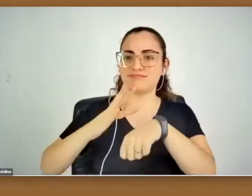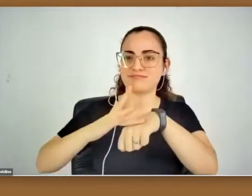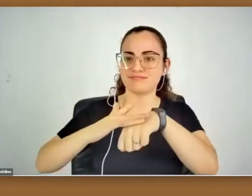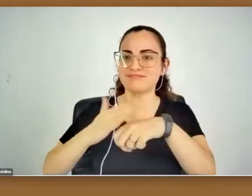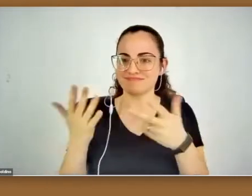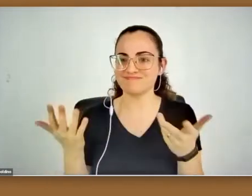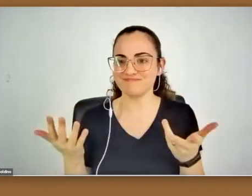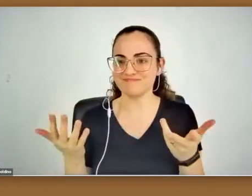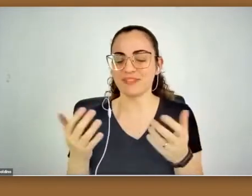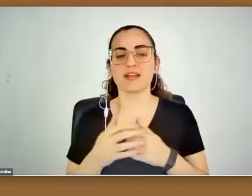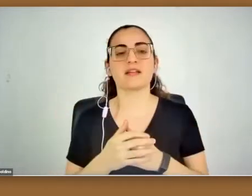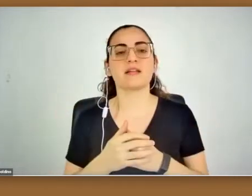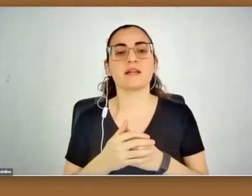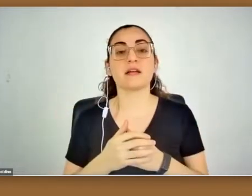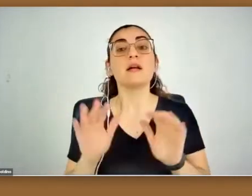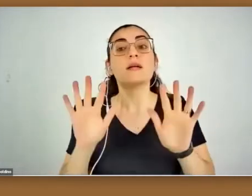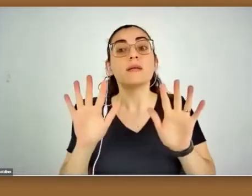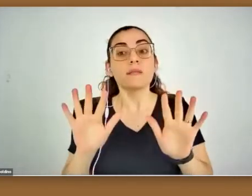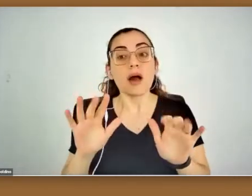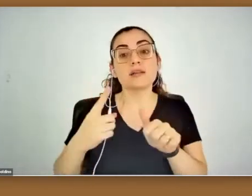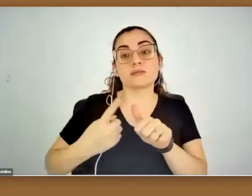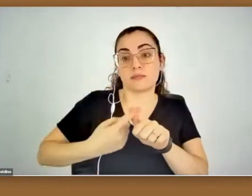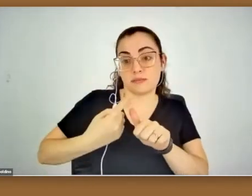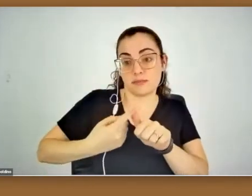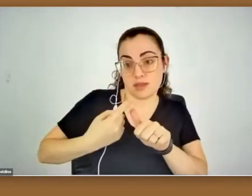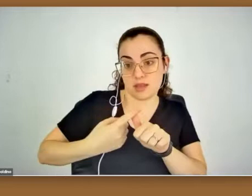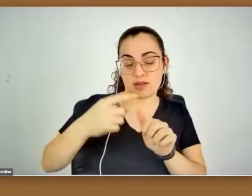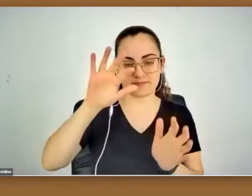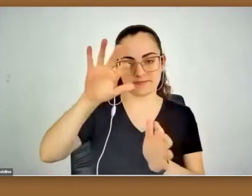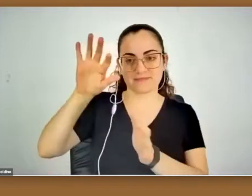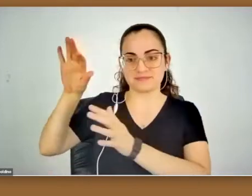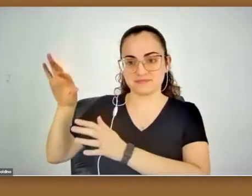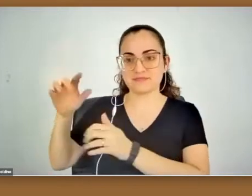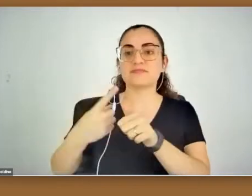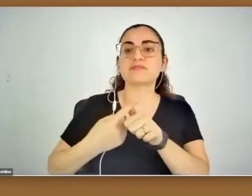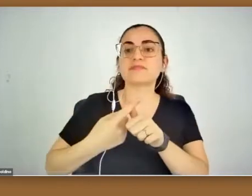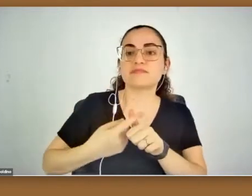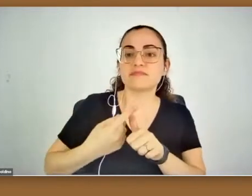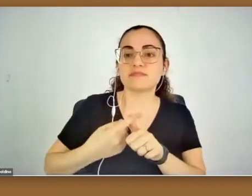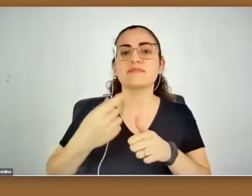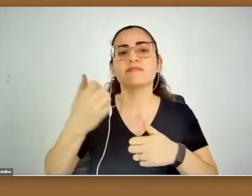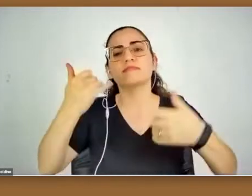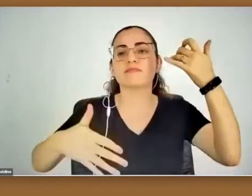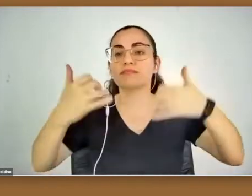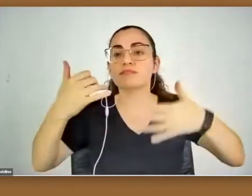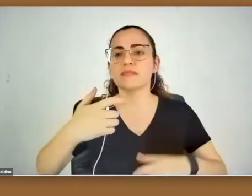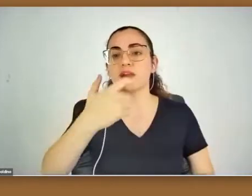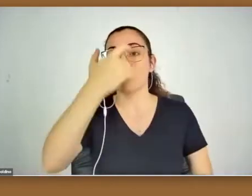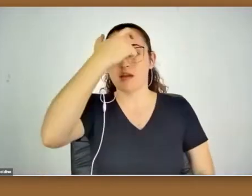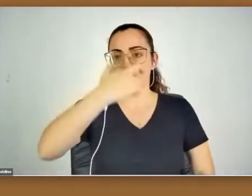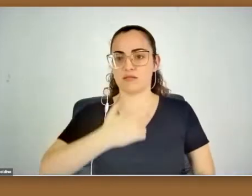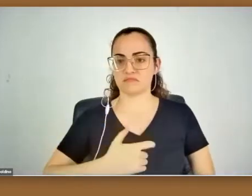inclusive, ajuda vocês a entenderem, né, alguns aspectos que a gente vai trabalhar hoje na nossa palestra.